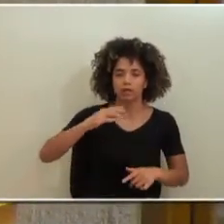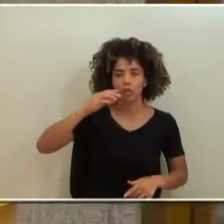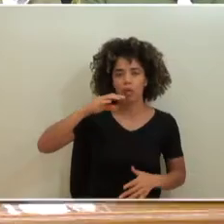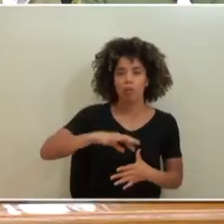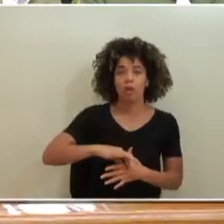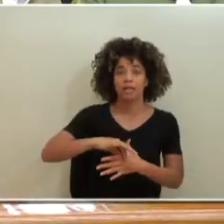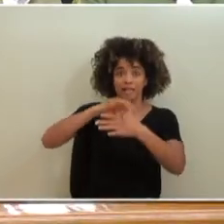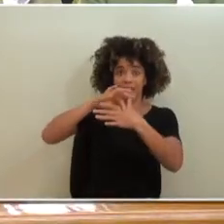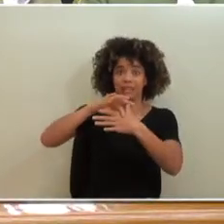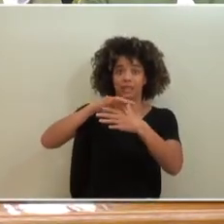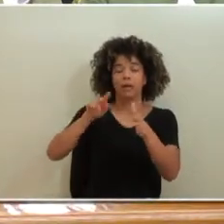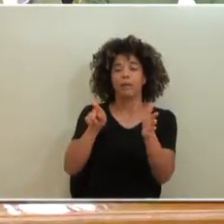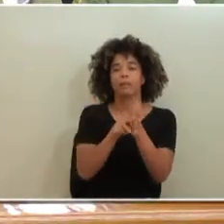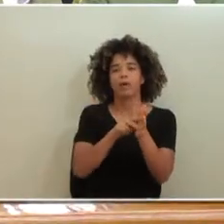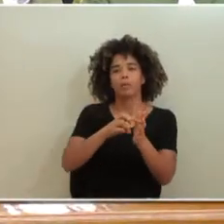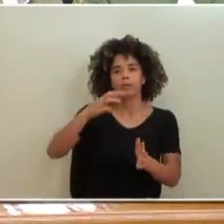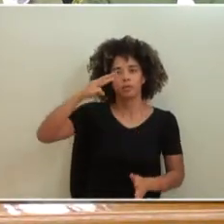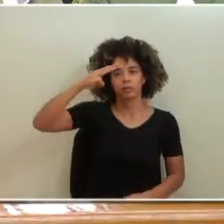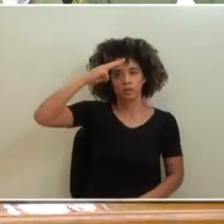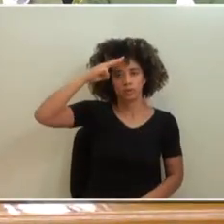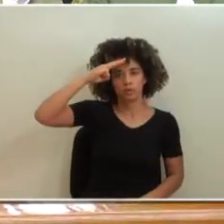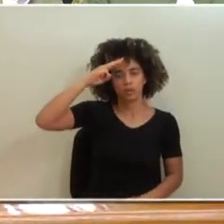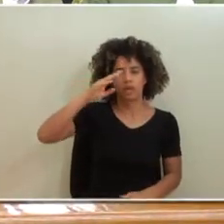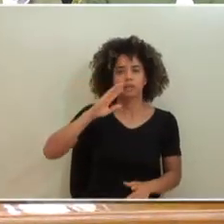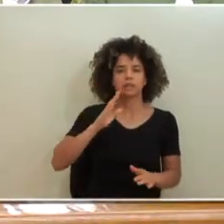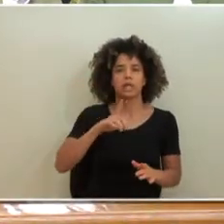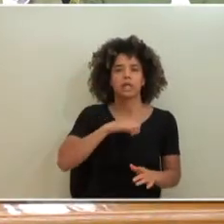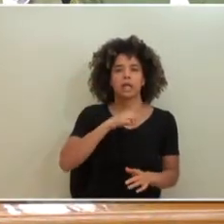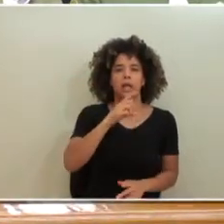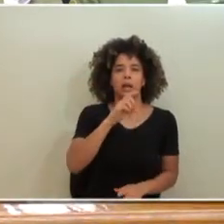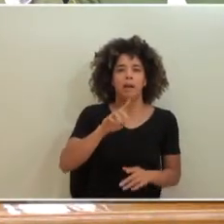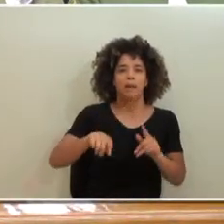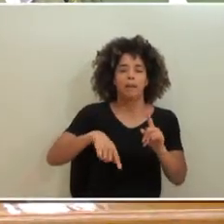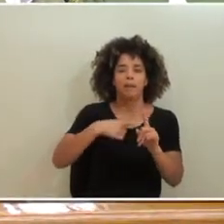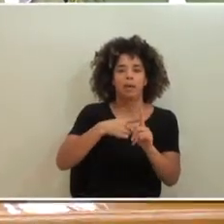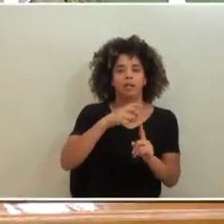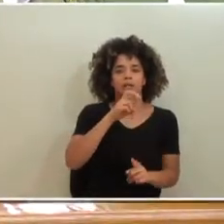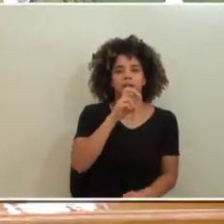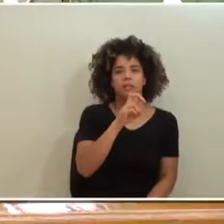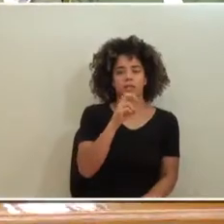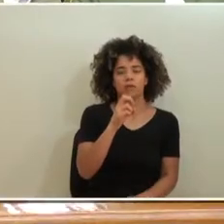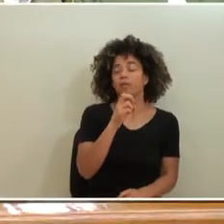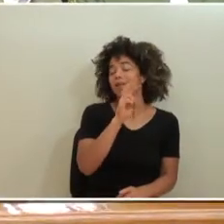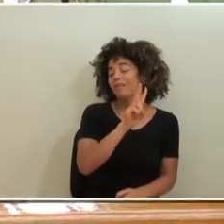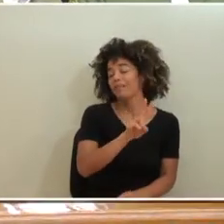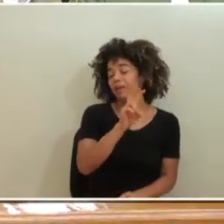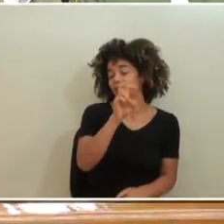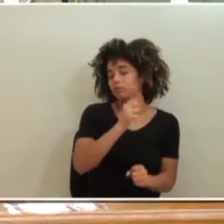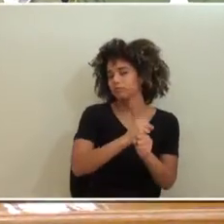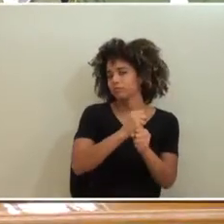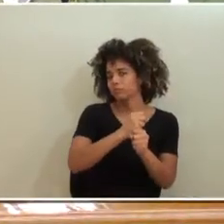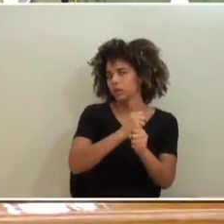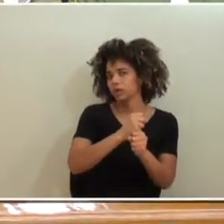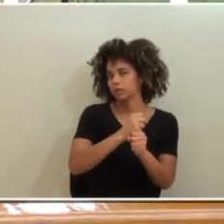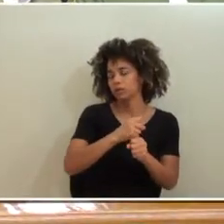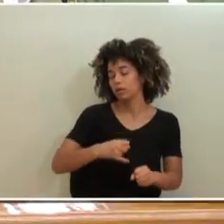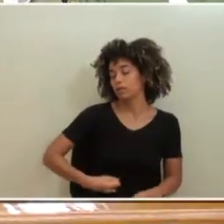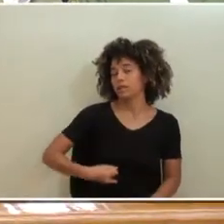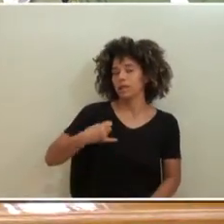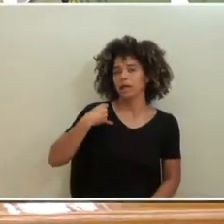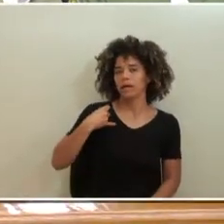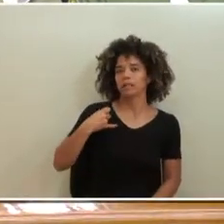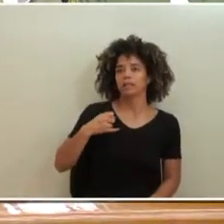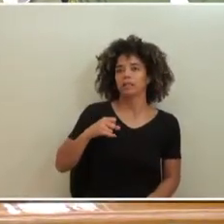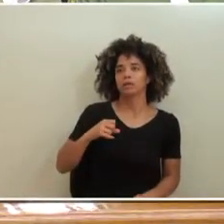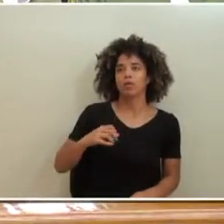de mais de 25 anos como voluntário no Grupo Escoteiro Guairacá de Foz do Iguaçu, Chefe Kiko desempenhou um